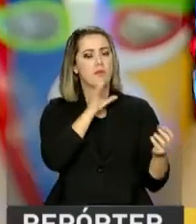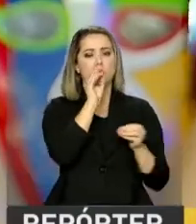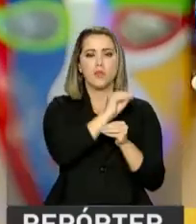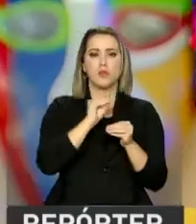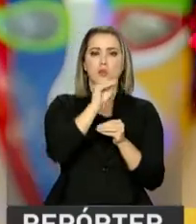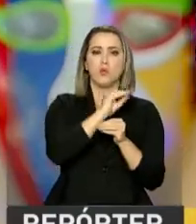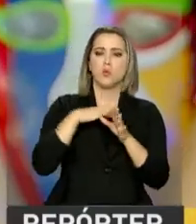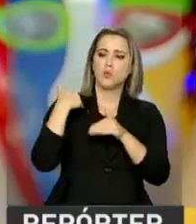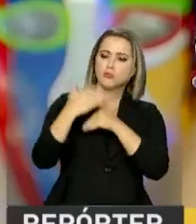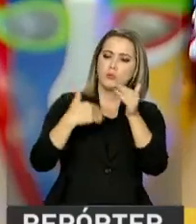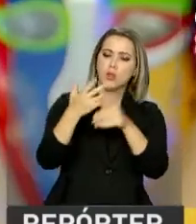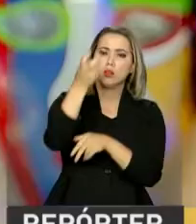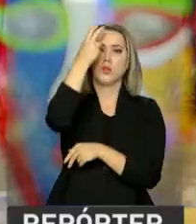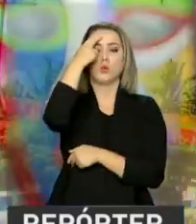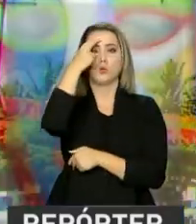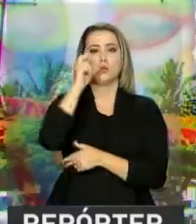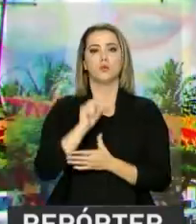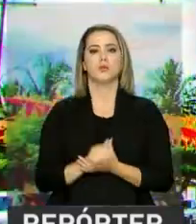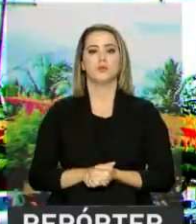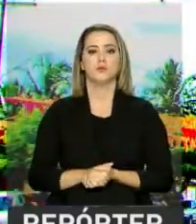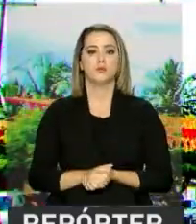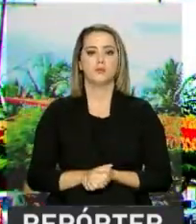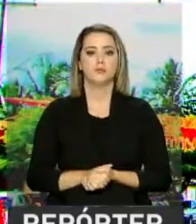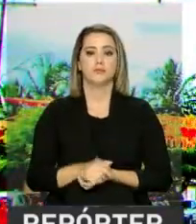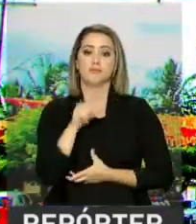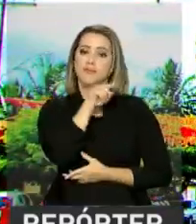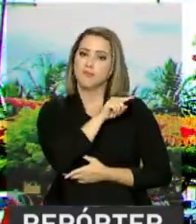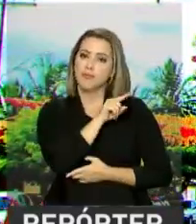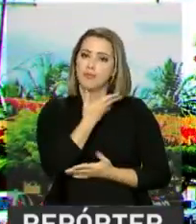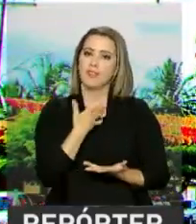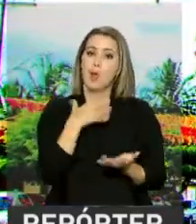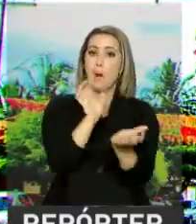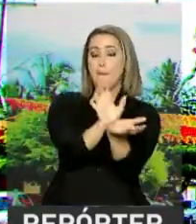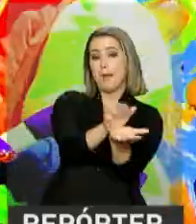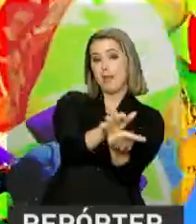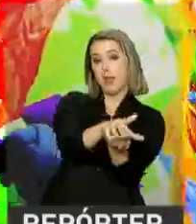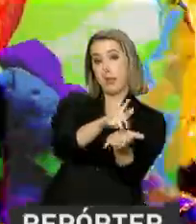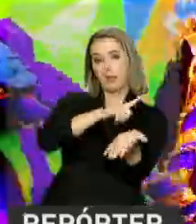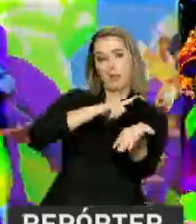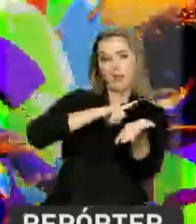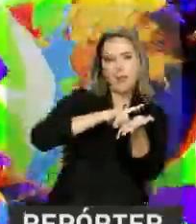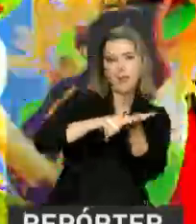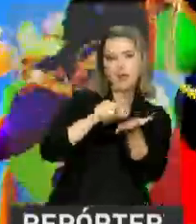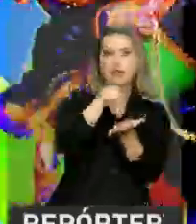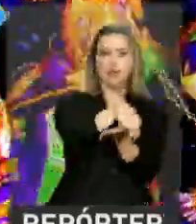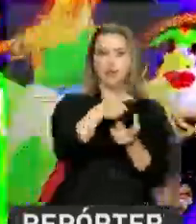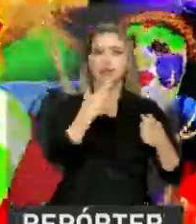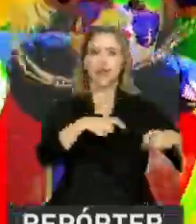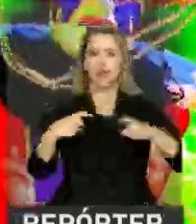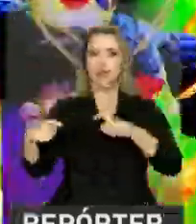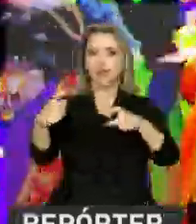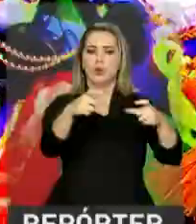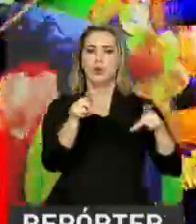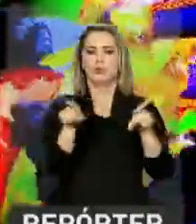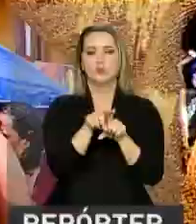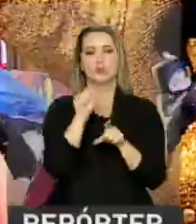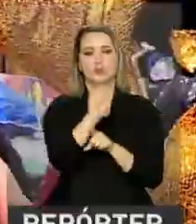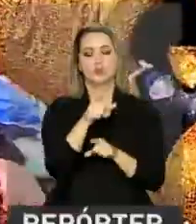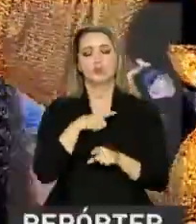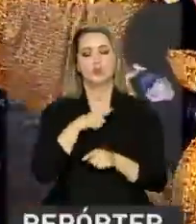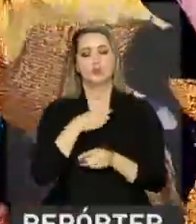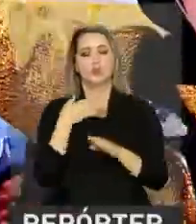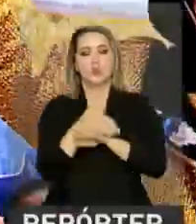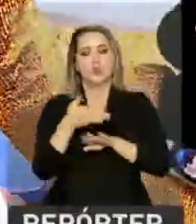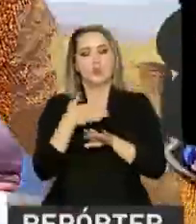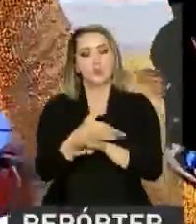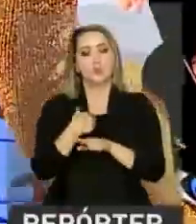tradição. Bezerros, Agreste de Pernambuco. terra de mascarados. Contam que a